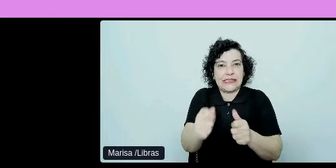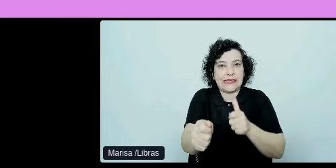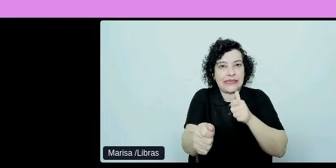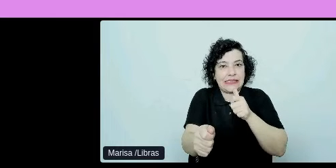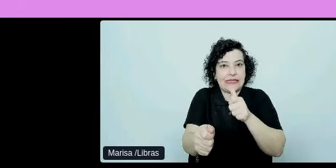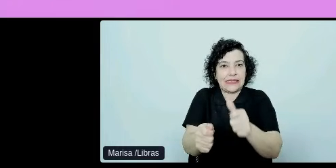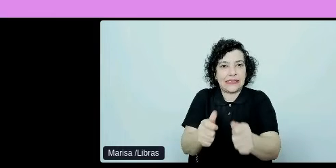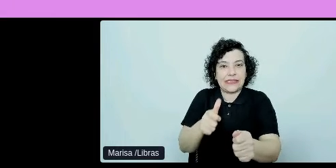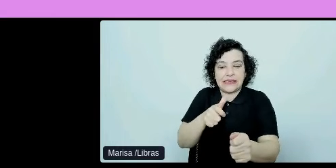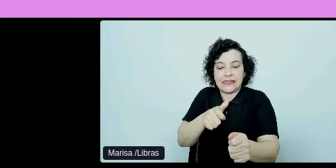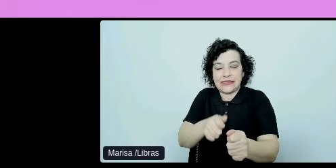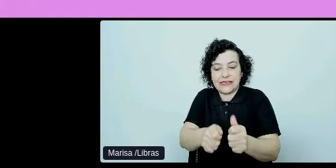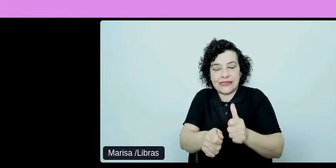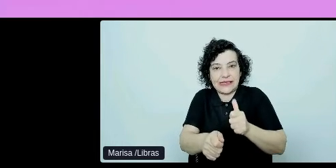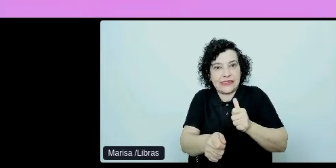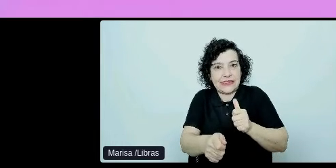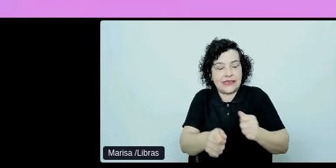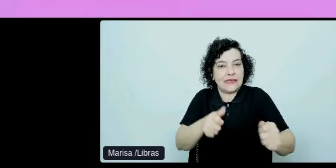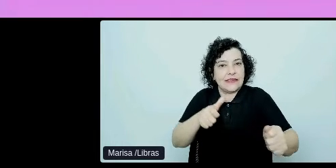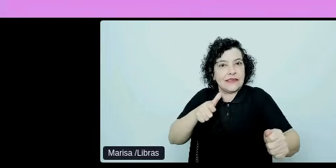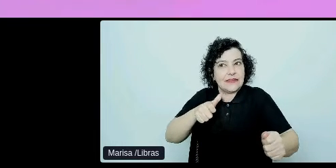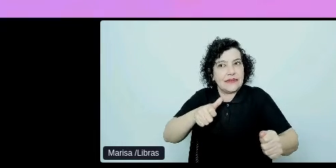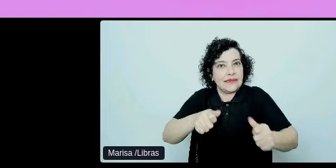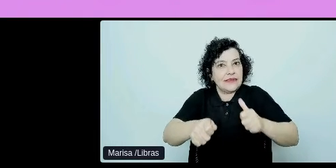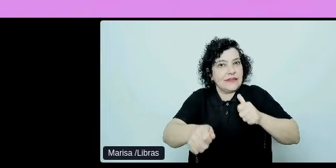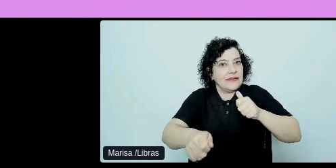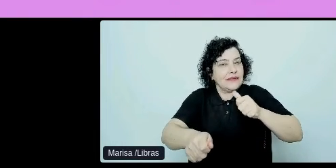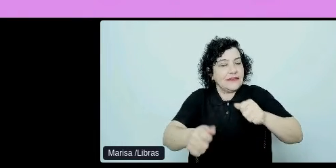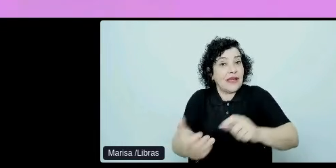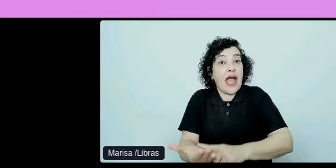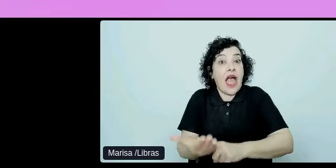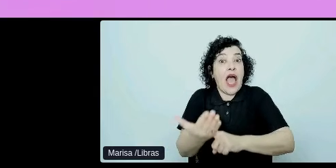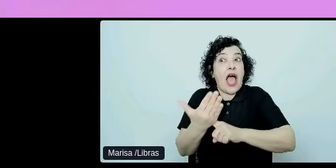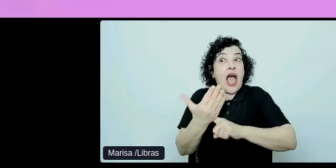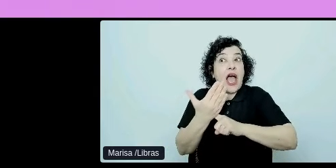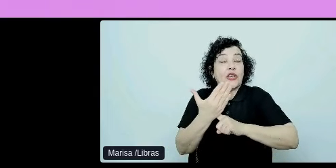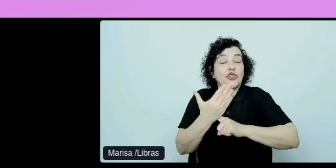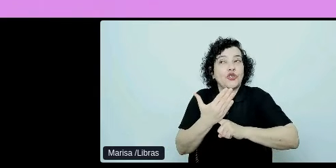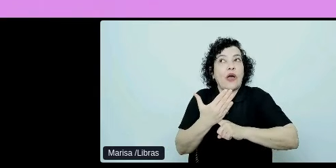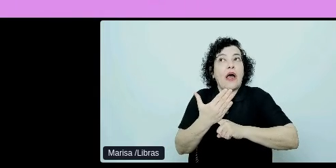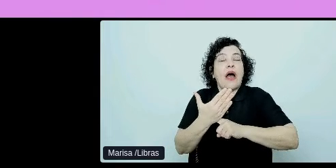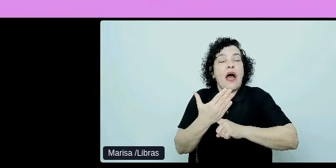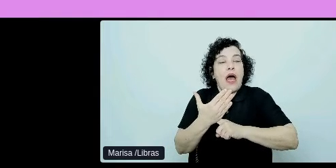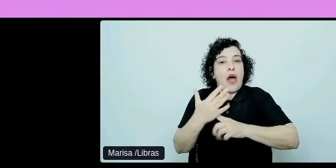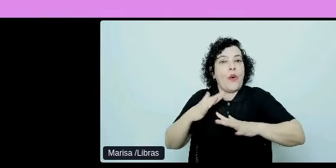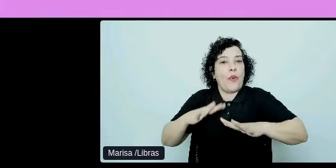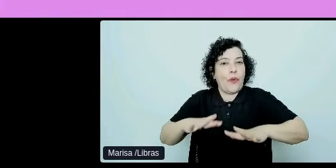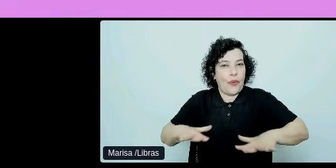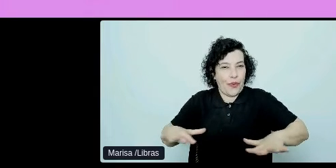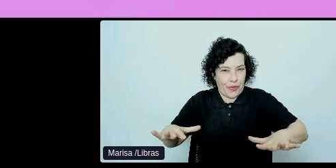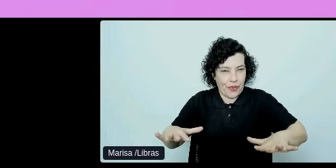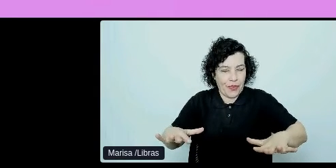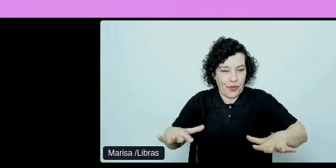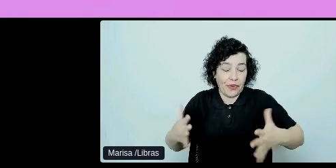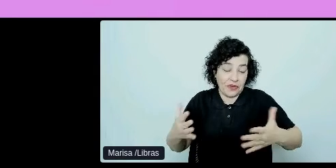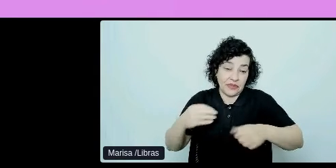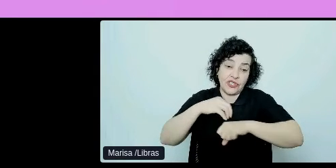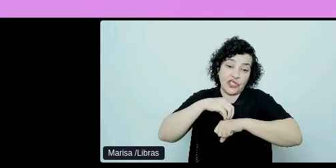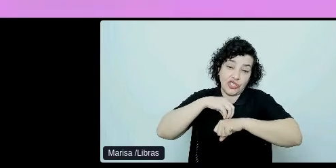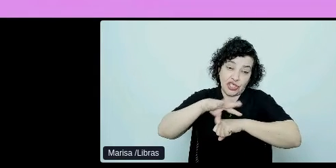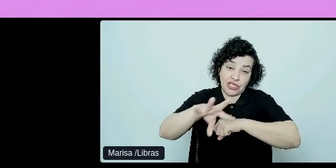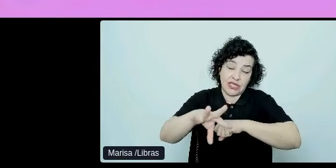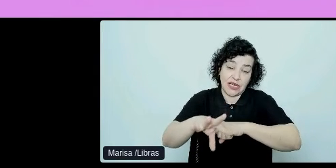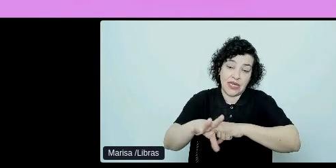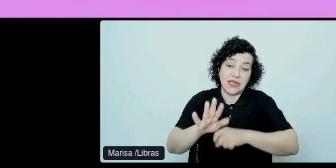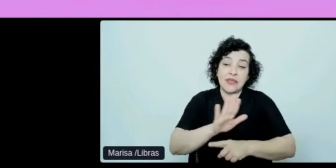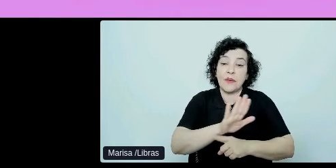meio que... É como se estivesse ocupando o tempo, né, nesse caminho. Então, que dicas que a gente pode dar aqui